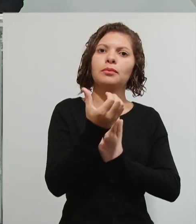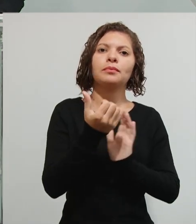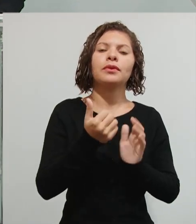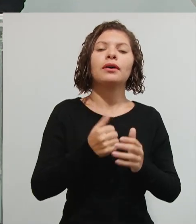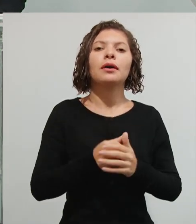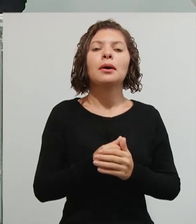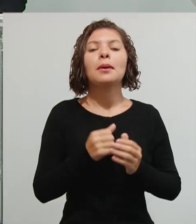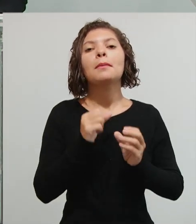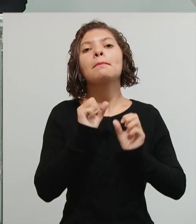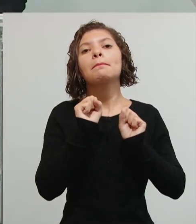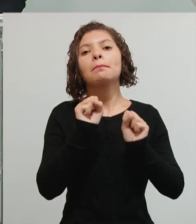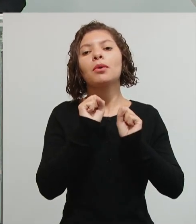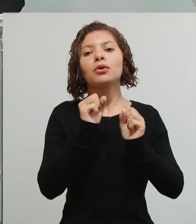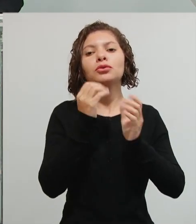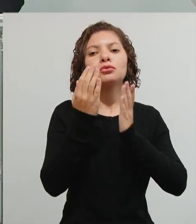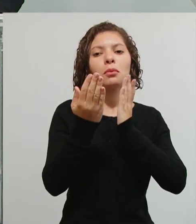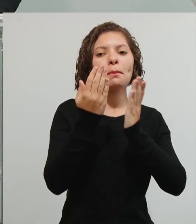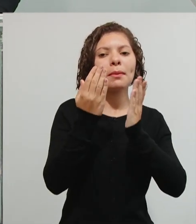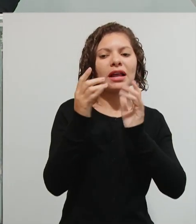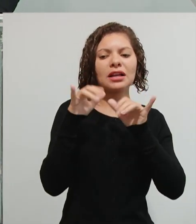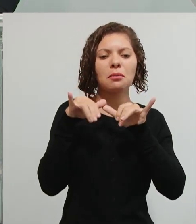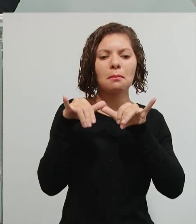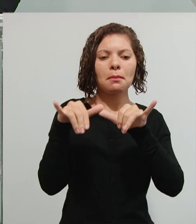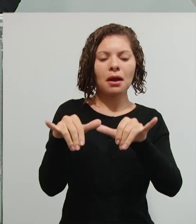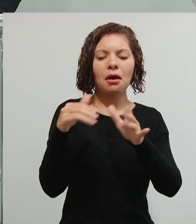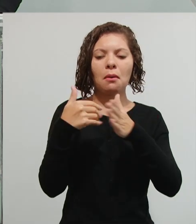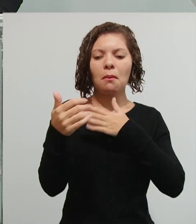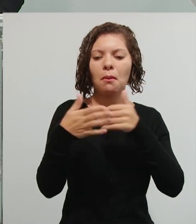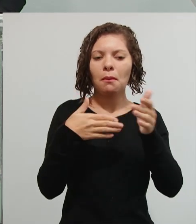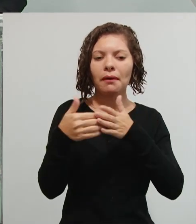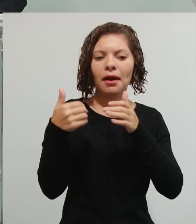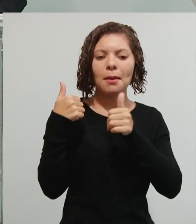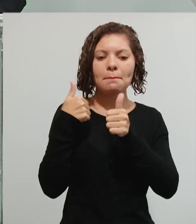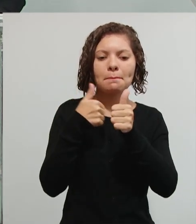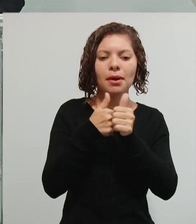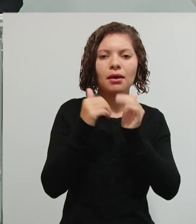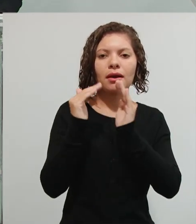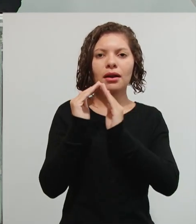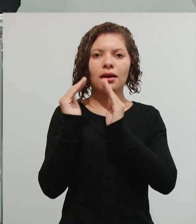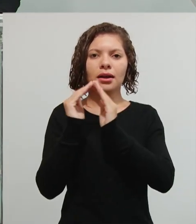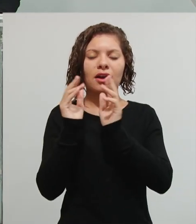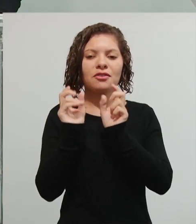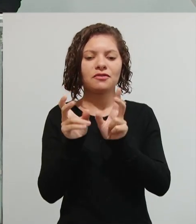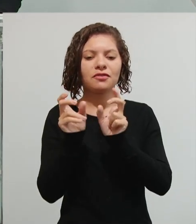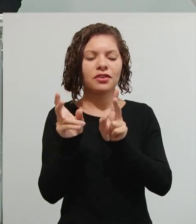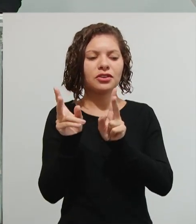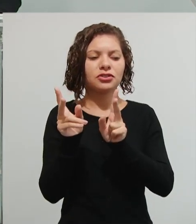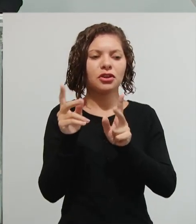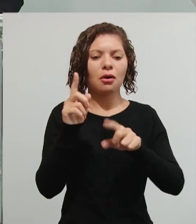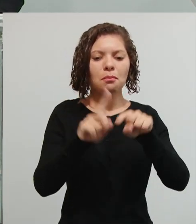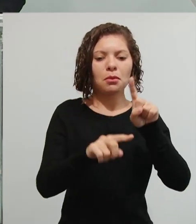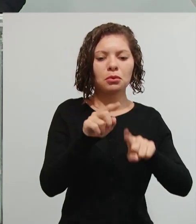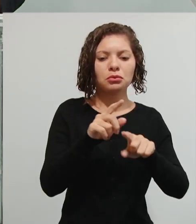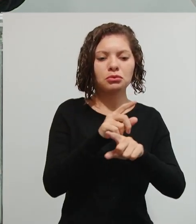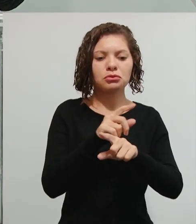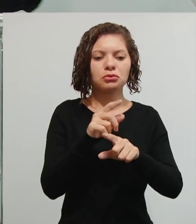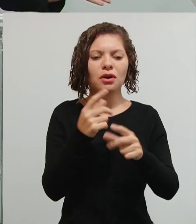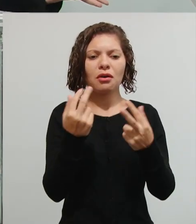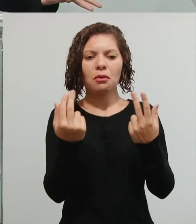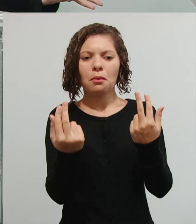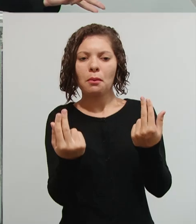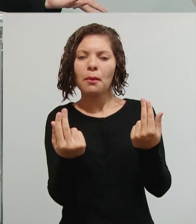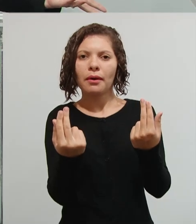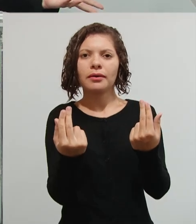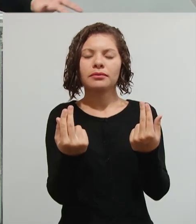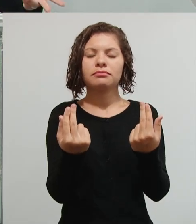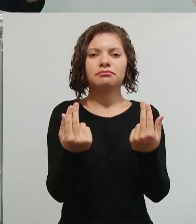comparar isso com um mercadinho de bairro, ali na sua esquina, que está vendendo no seu bairro o mesmo produto, também com a